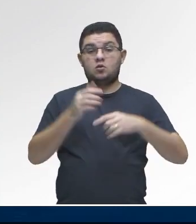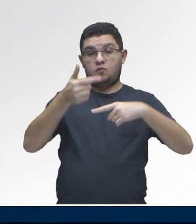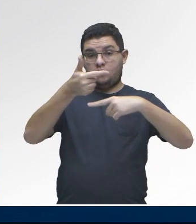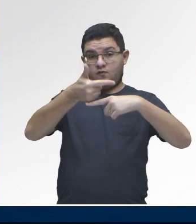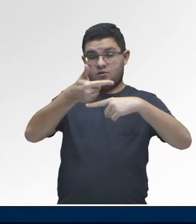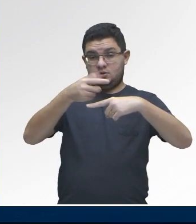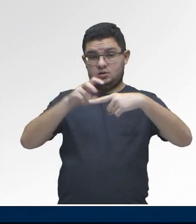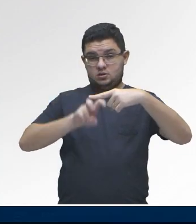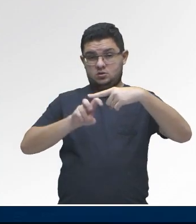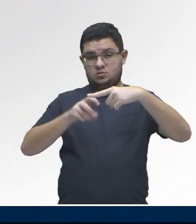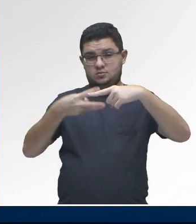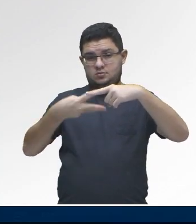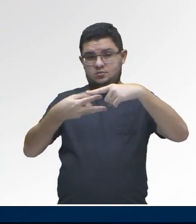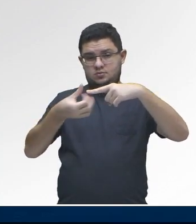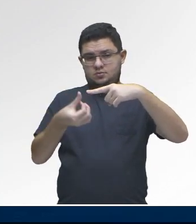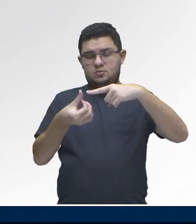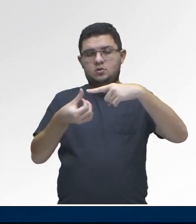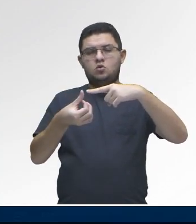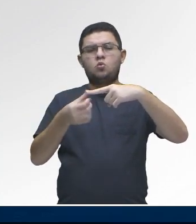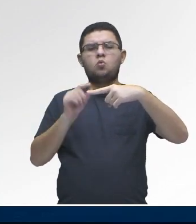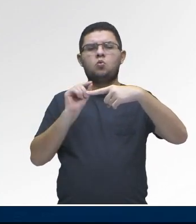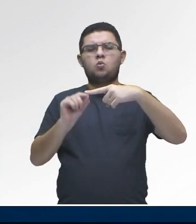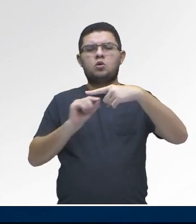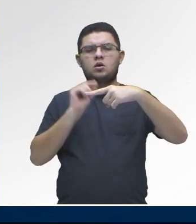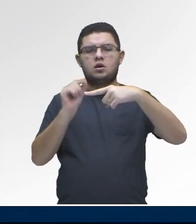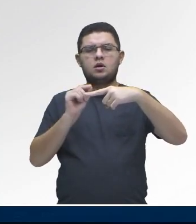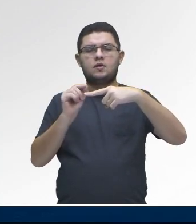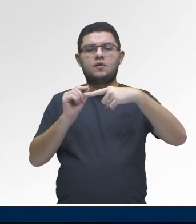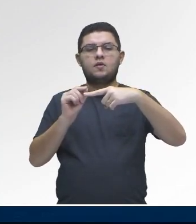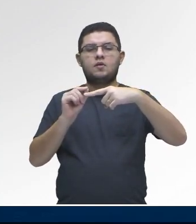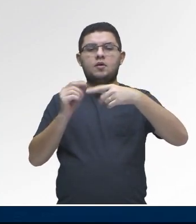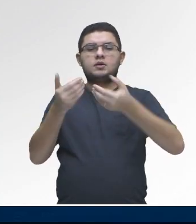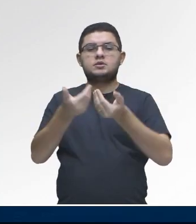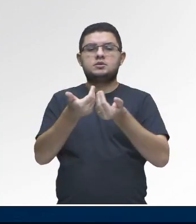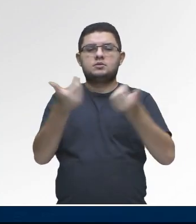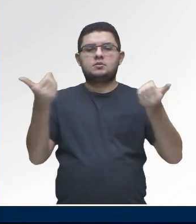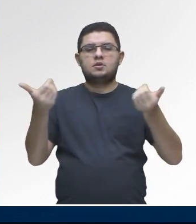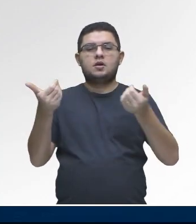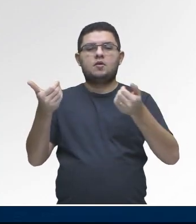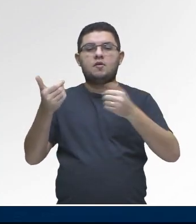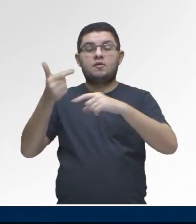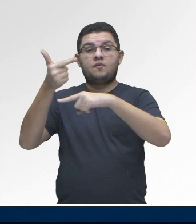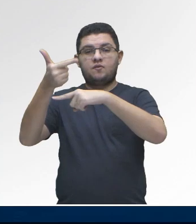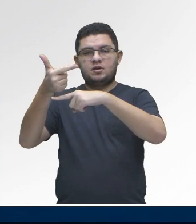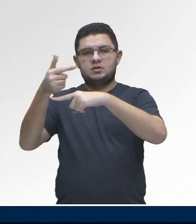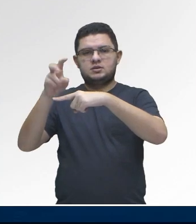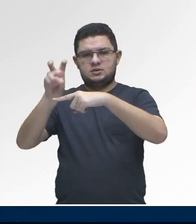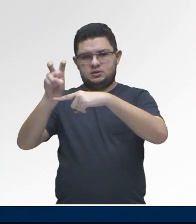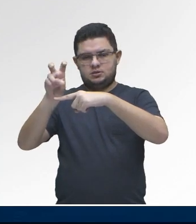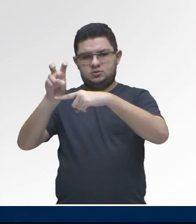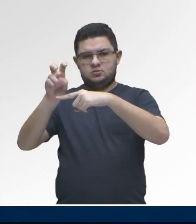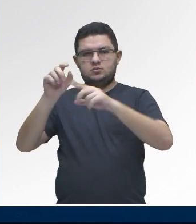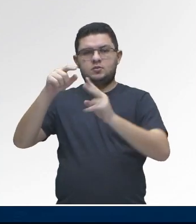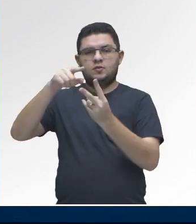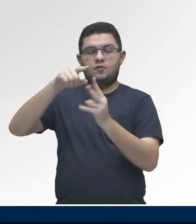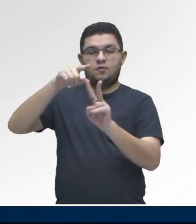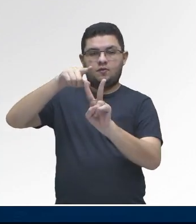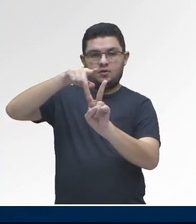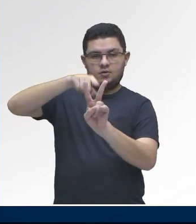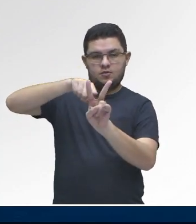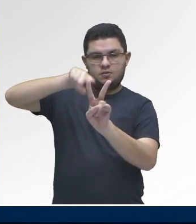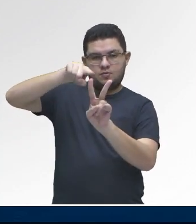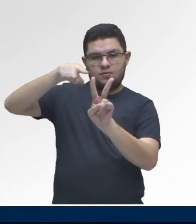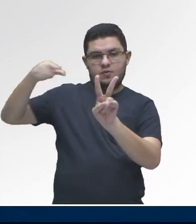36, você separa, fica raiz de 25 em cima e raiz de 36 embaixo.